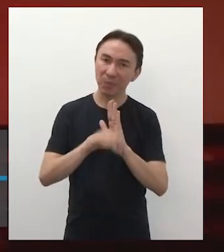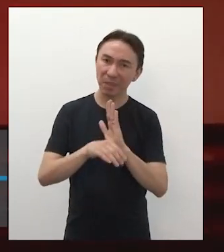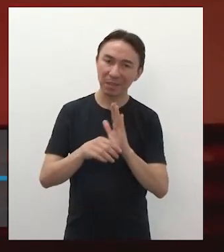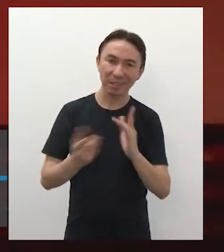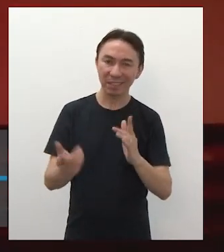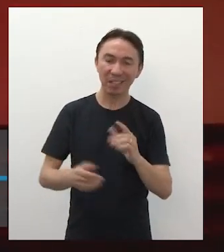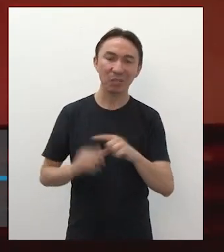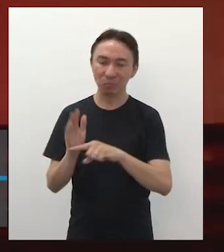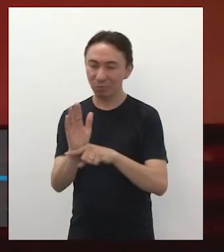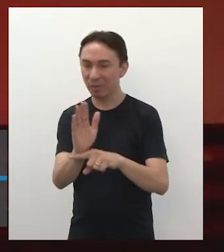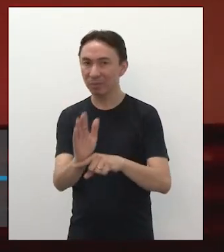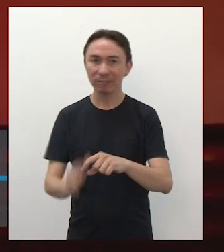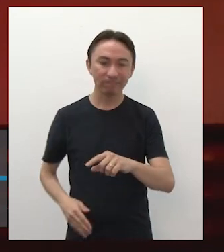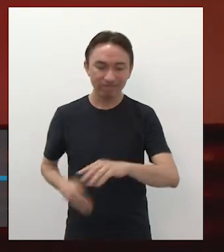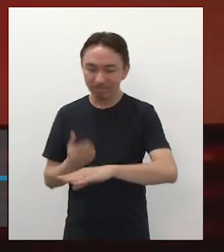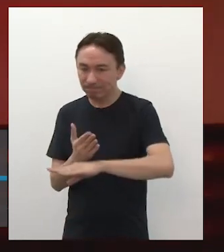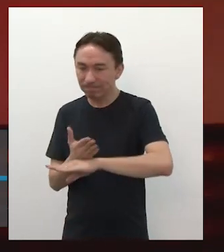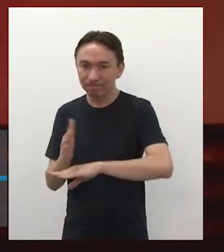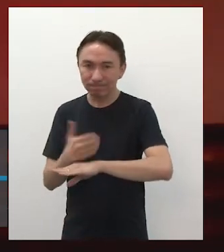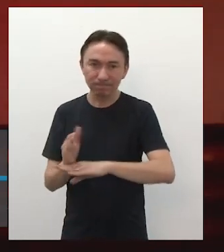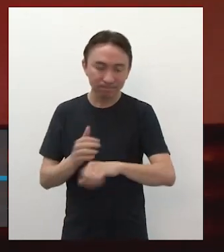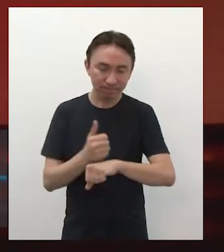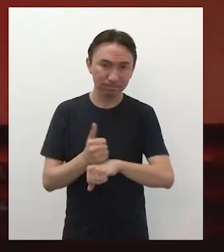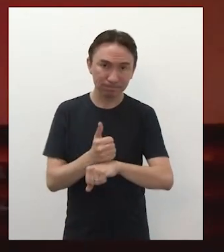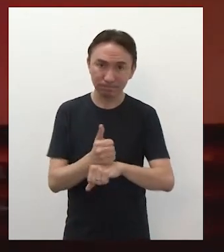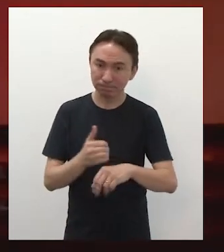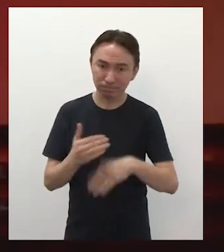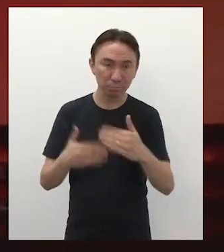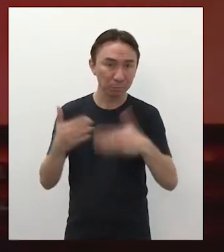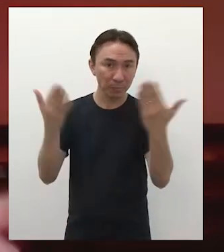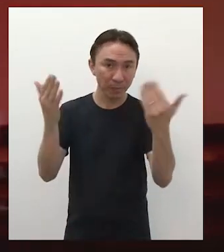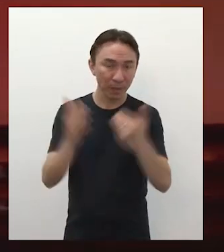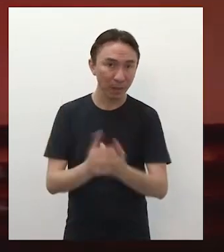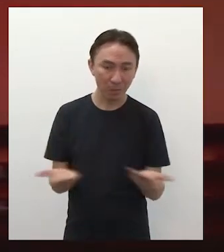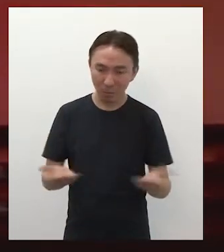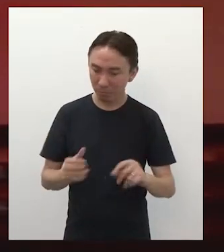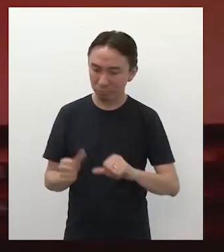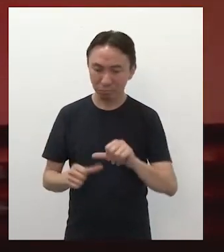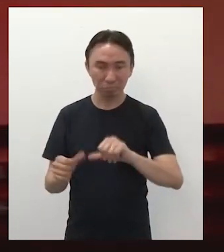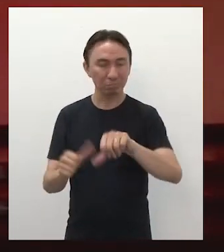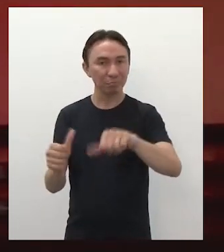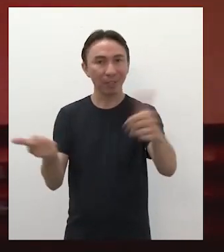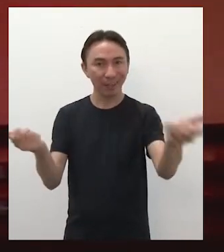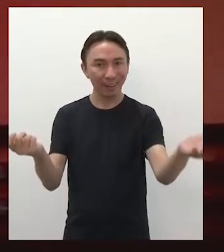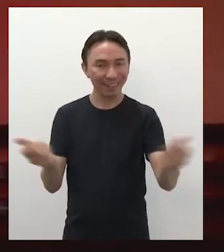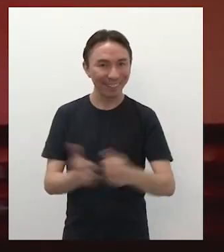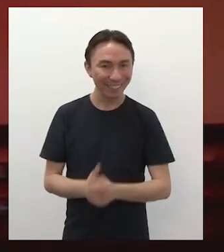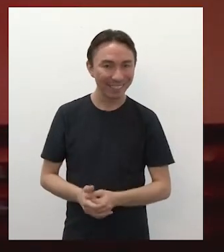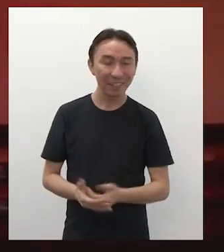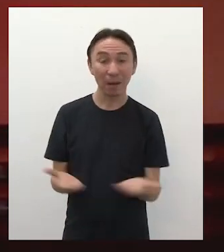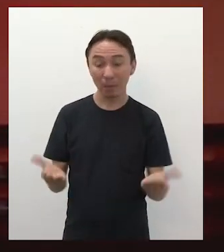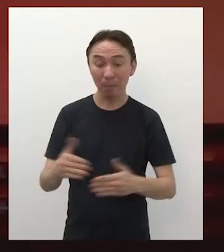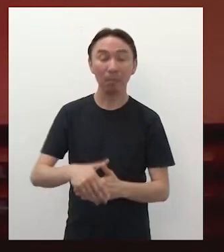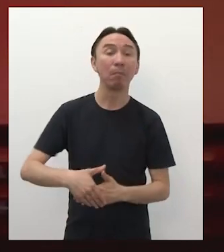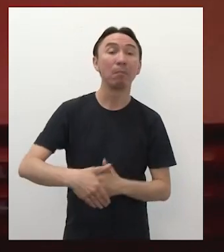profissional nesse momento de tantas mudanças, né? Então, daqui para frente, vocês já se habituem,